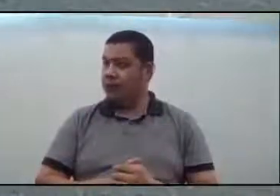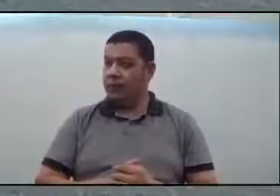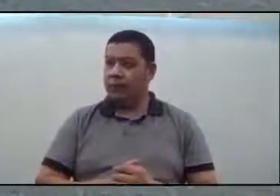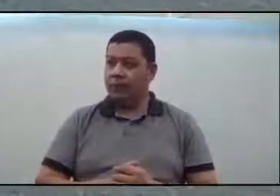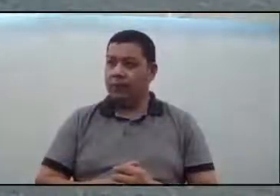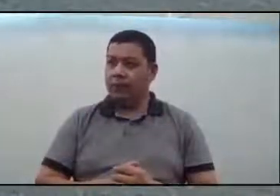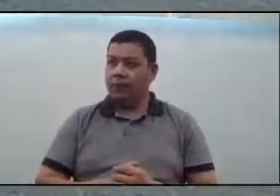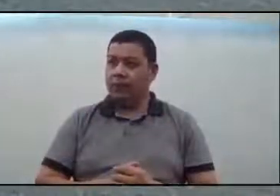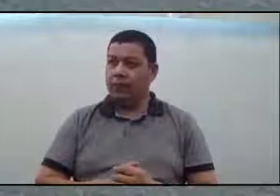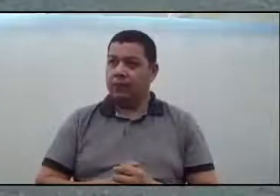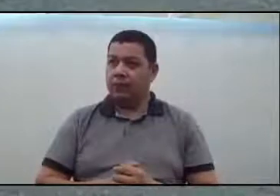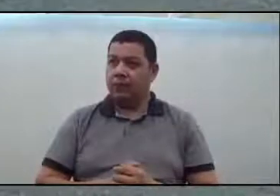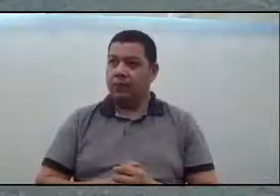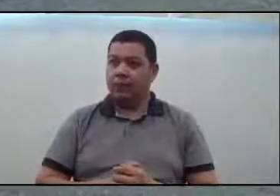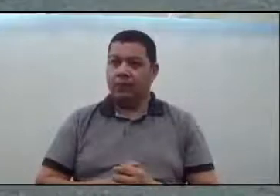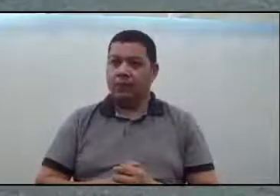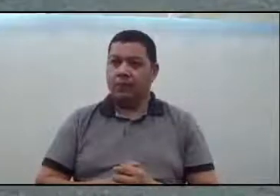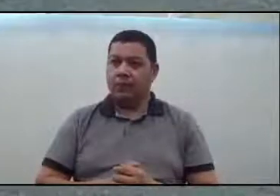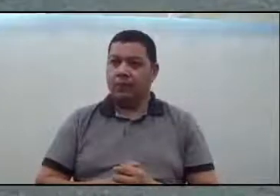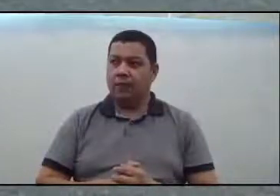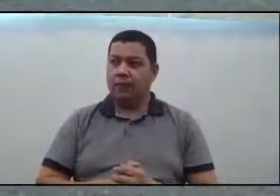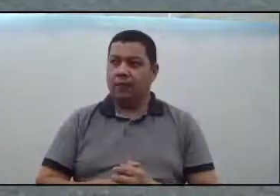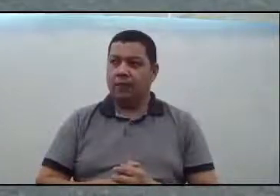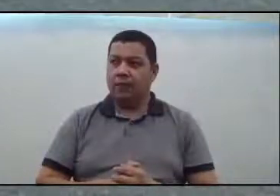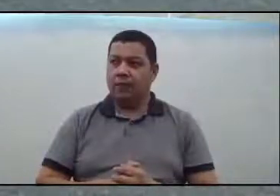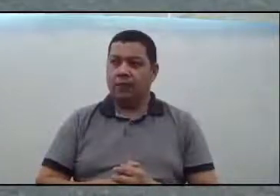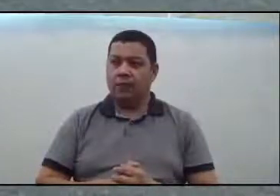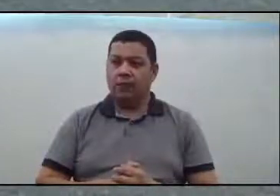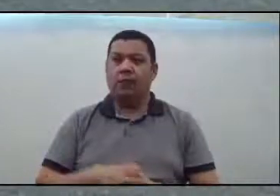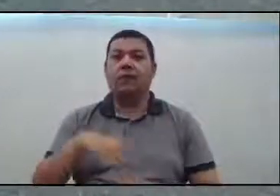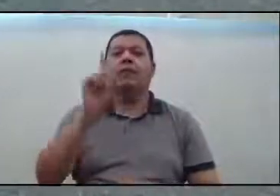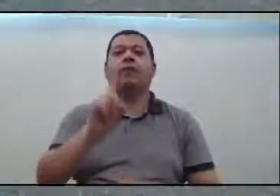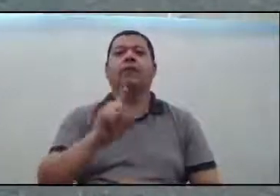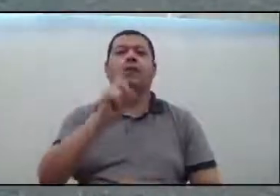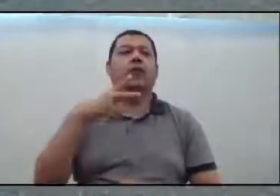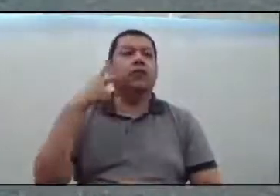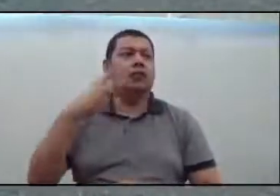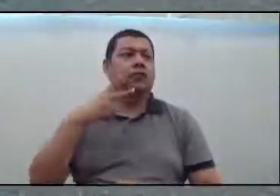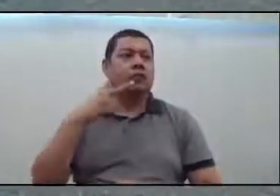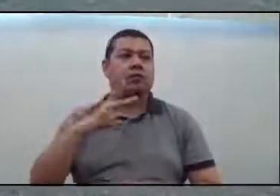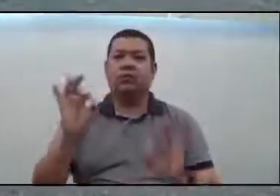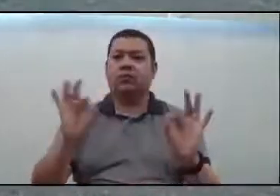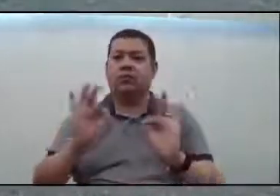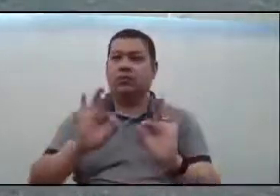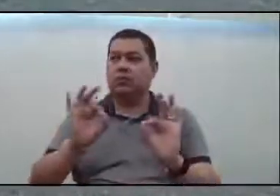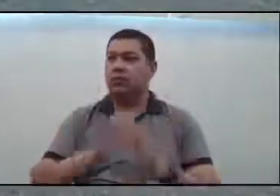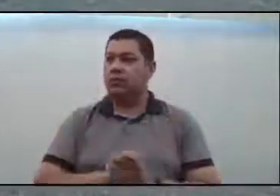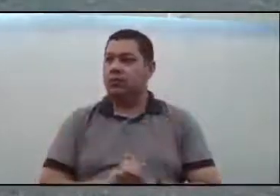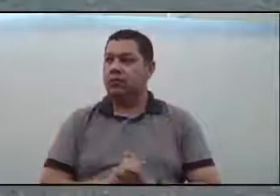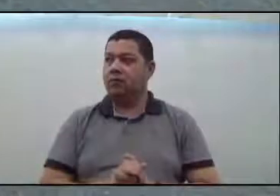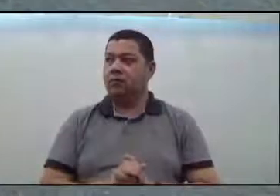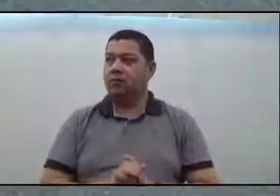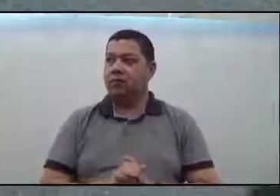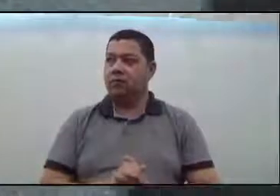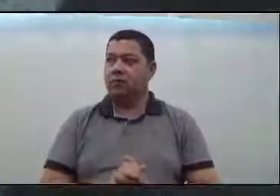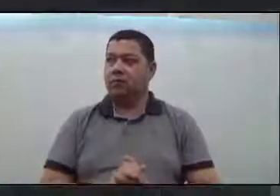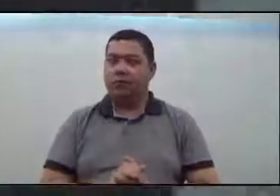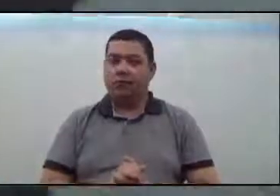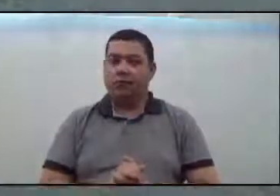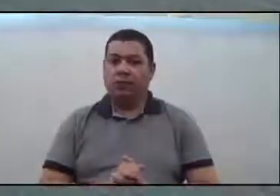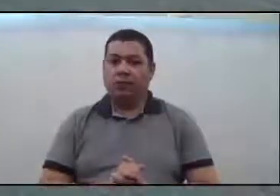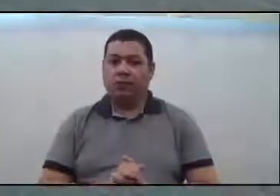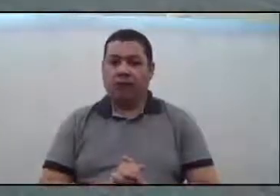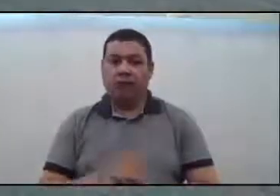viajam com diário. Ó, gente, para com isso. O direito do vereador, ninguém pode tirar. O direito do vereador é a mesma coisa de um